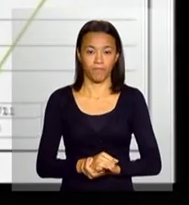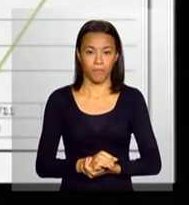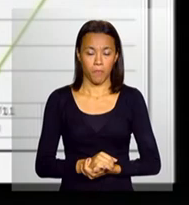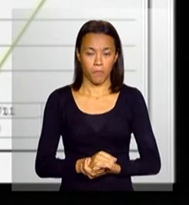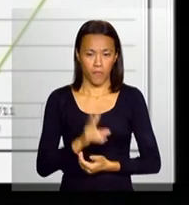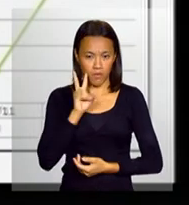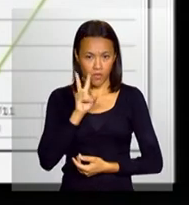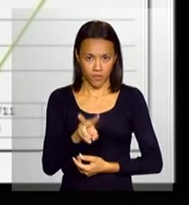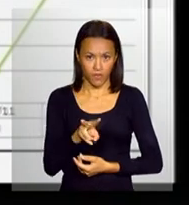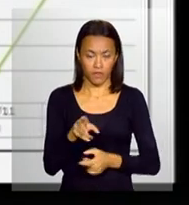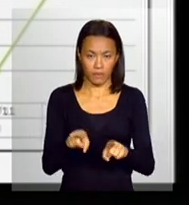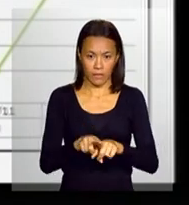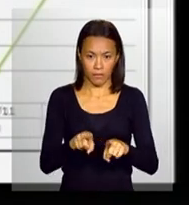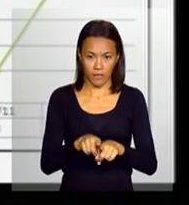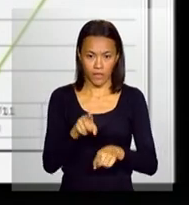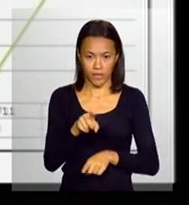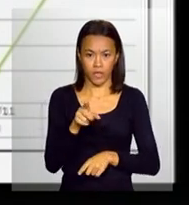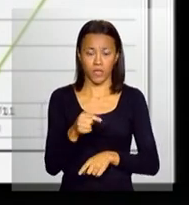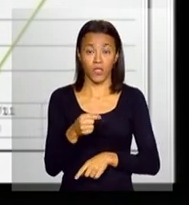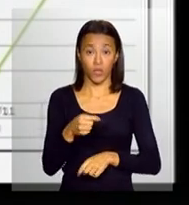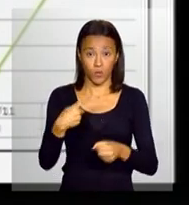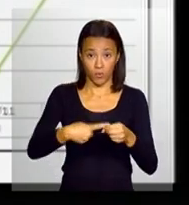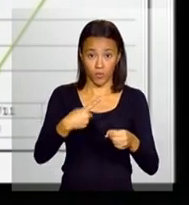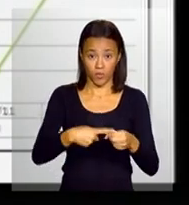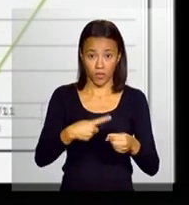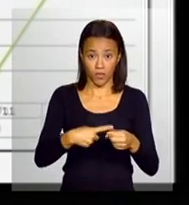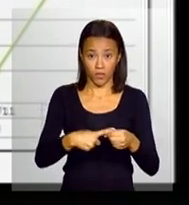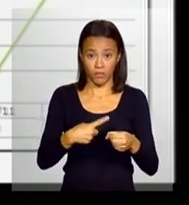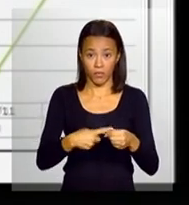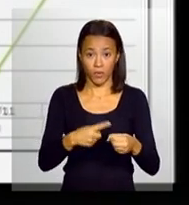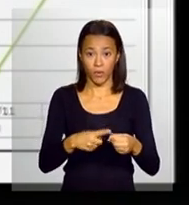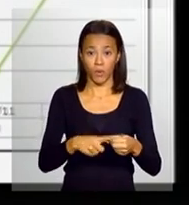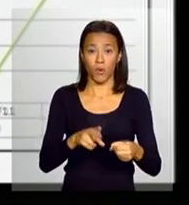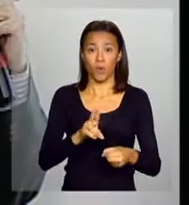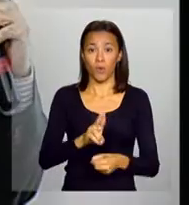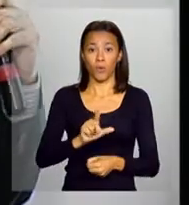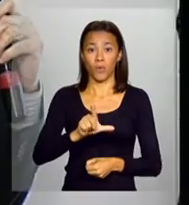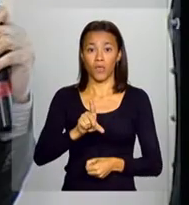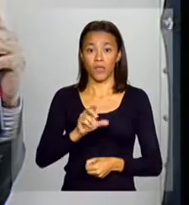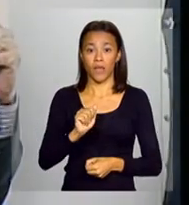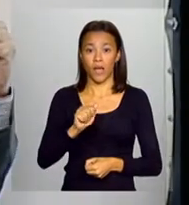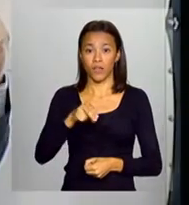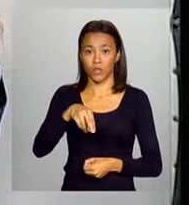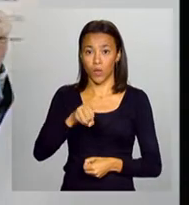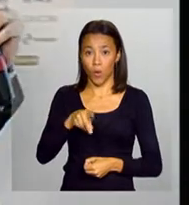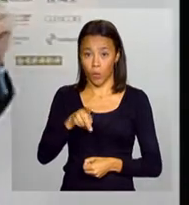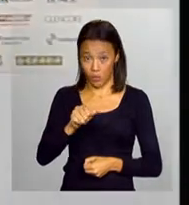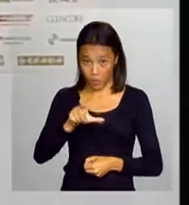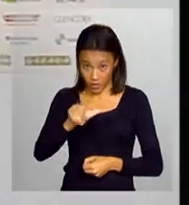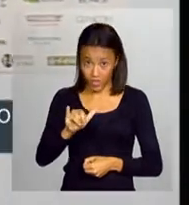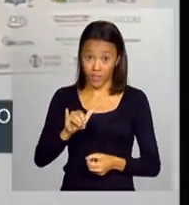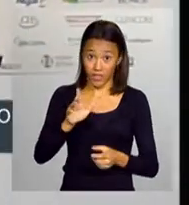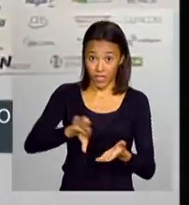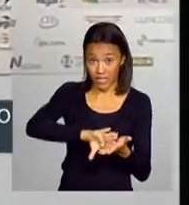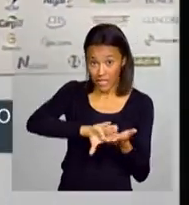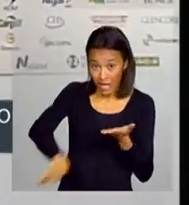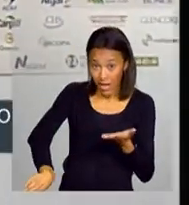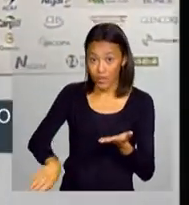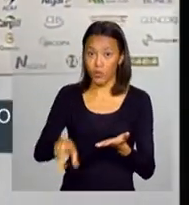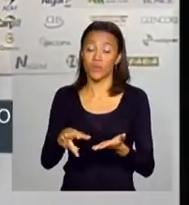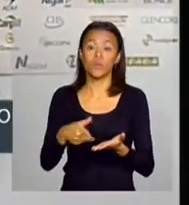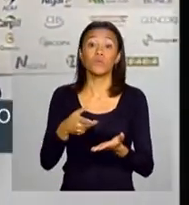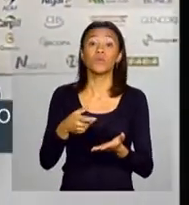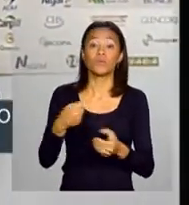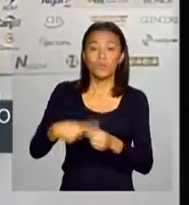Aqui é um caso interessante do município de Ulianópolis, que é um município que acabou de sair da lista dos municípios